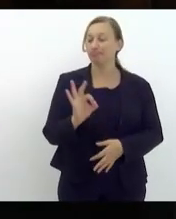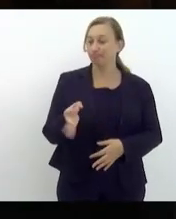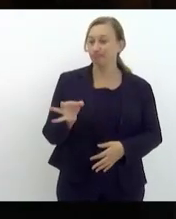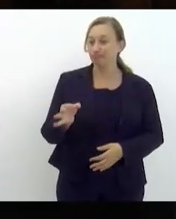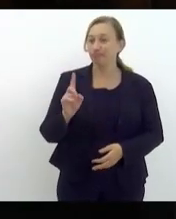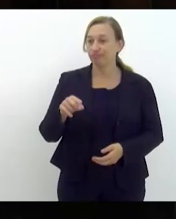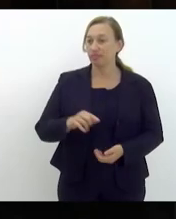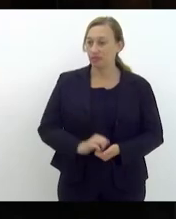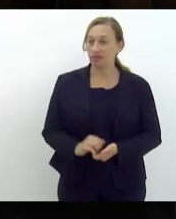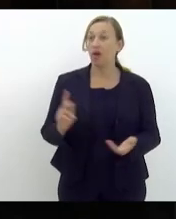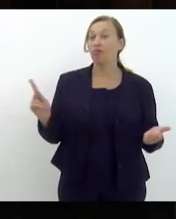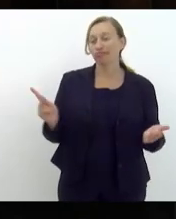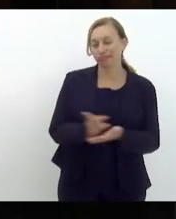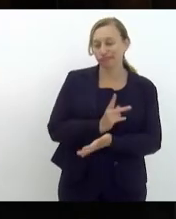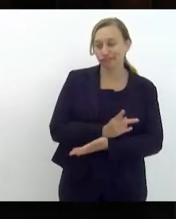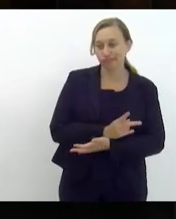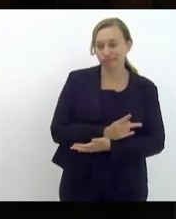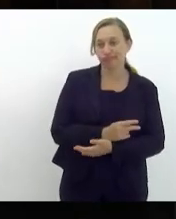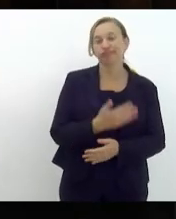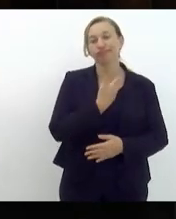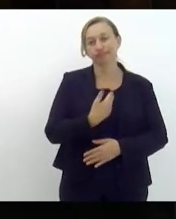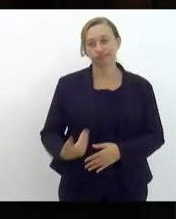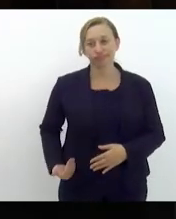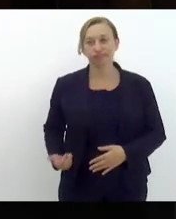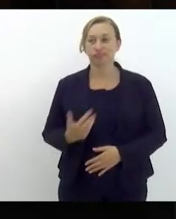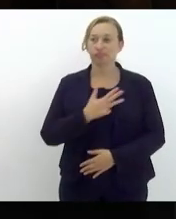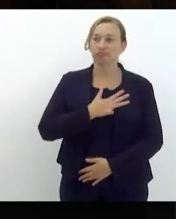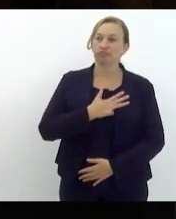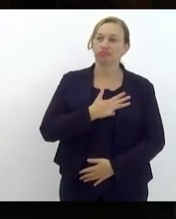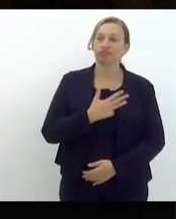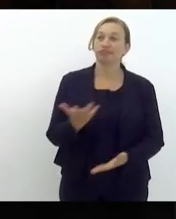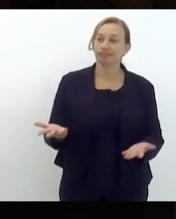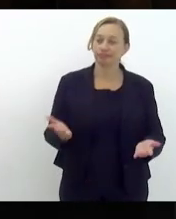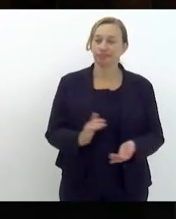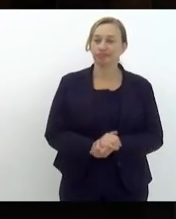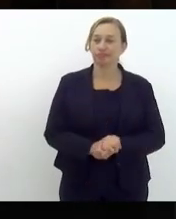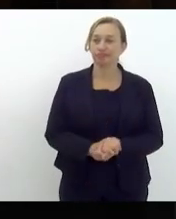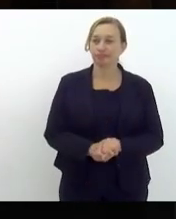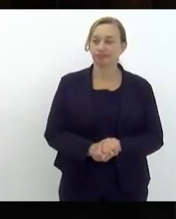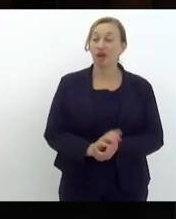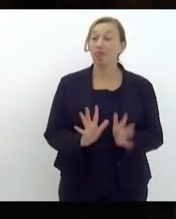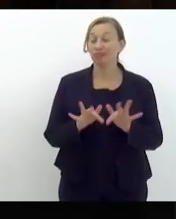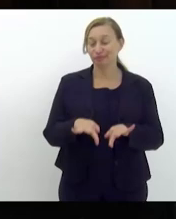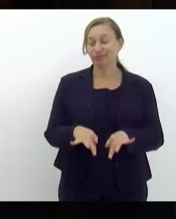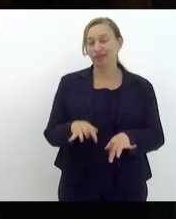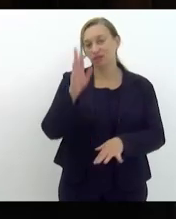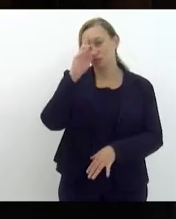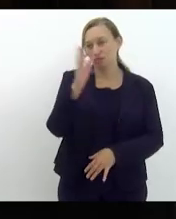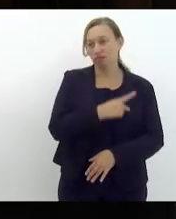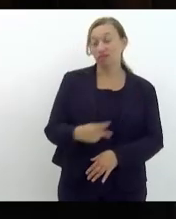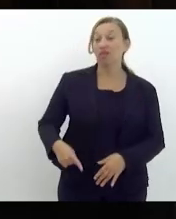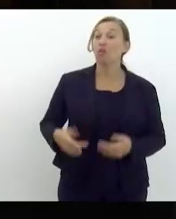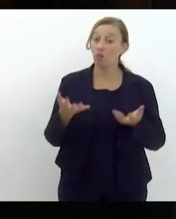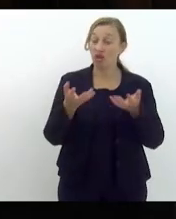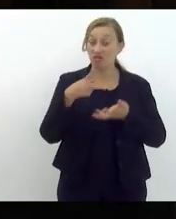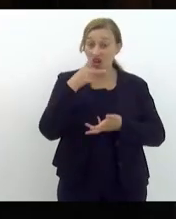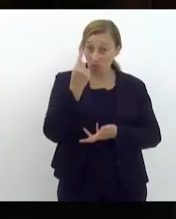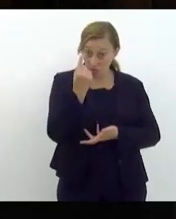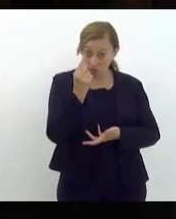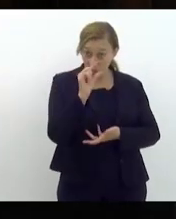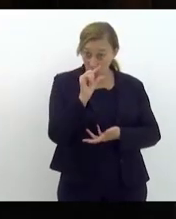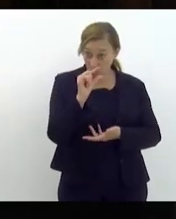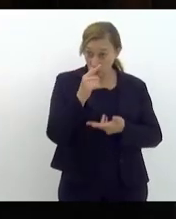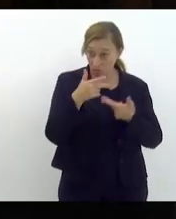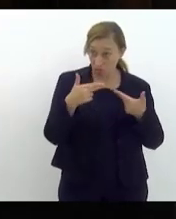isso que acontece no governo de Luiz Inácio Lula da Silva e para finalizar seu presidente eu quero dizer aqui uma coisa